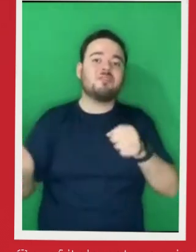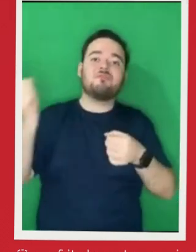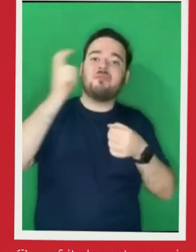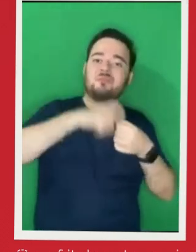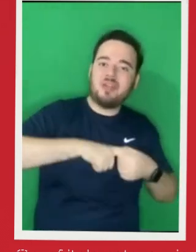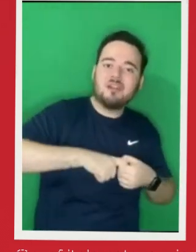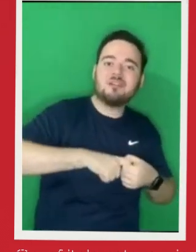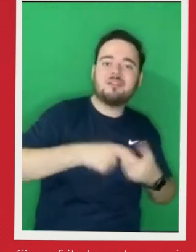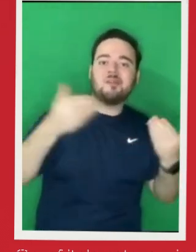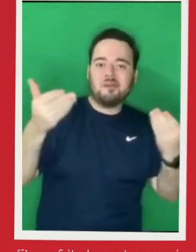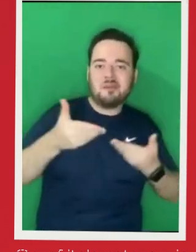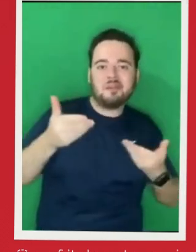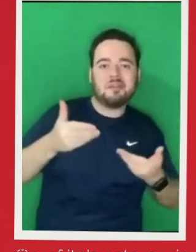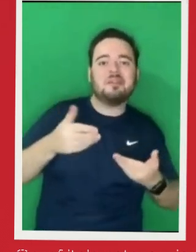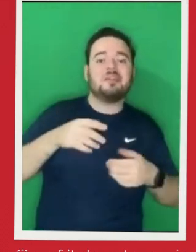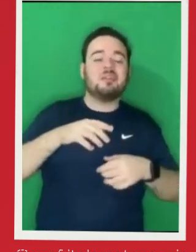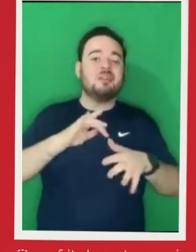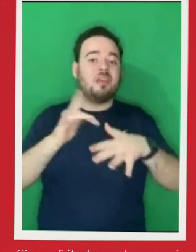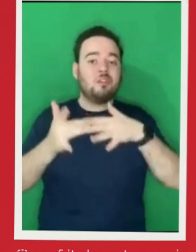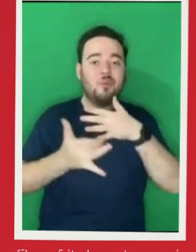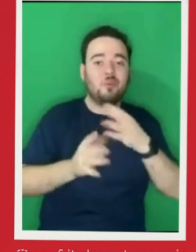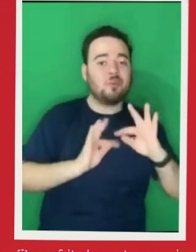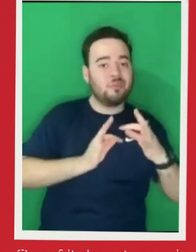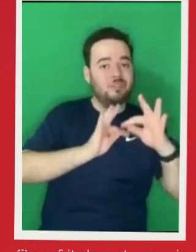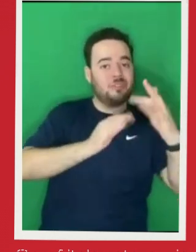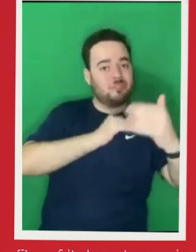mesmo digitais e você coloca um